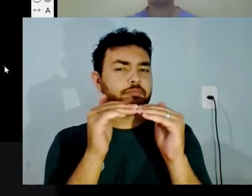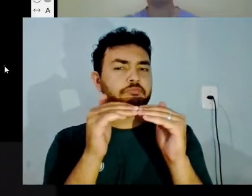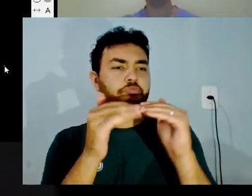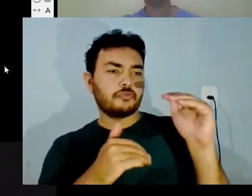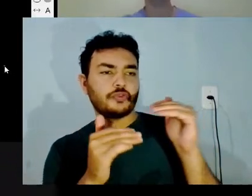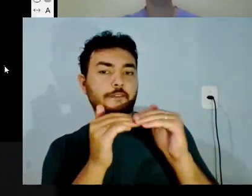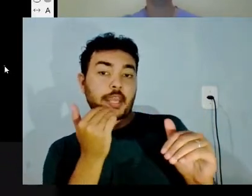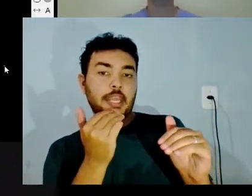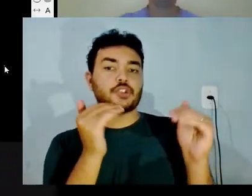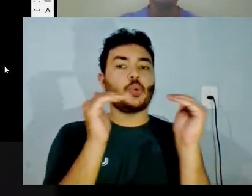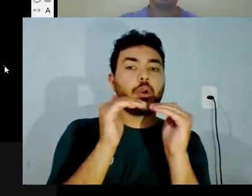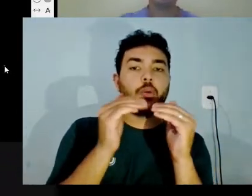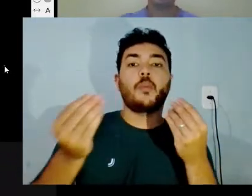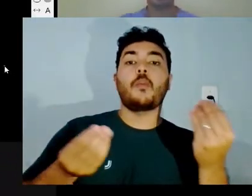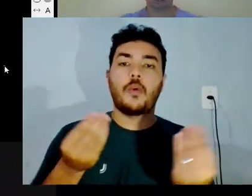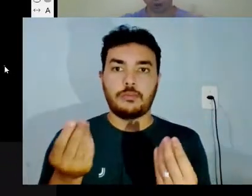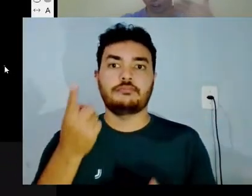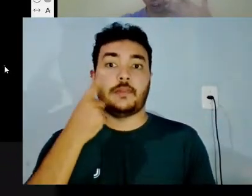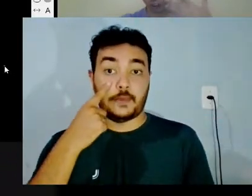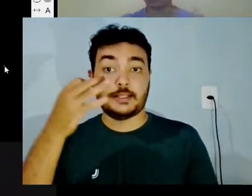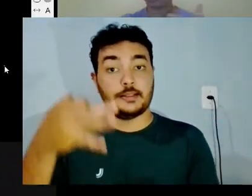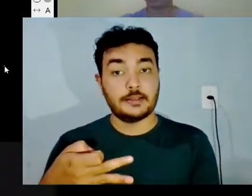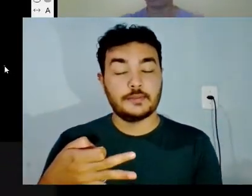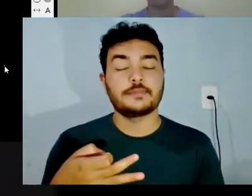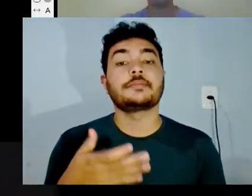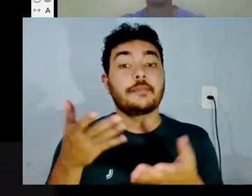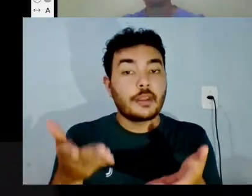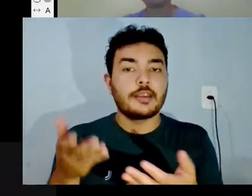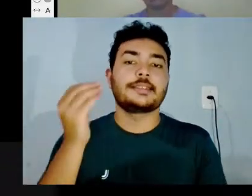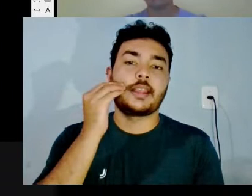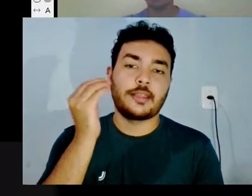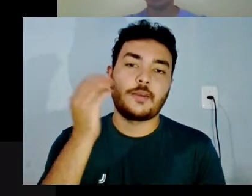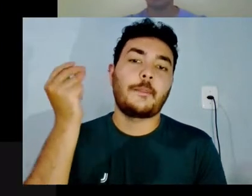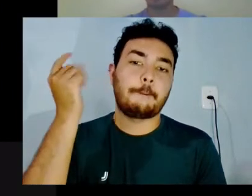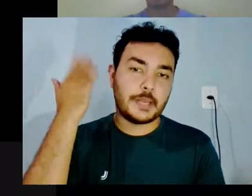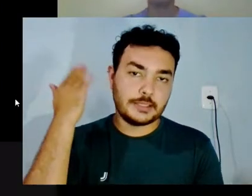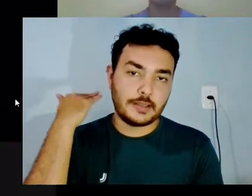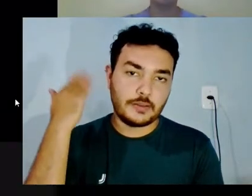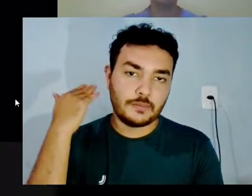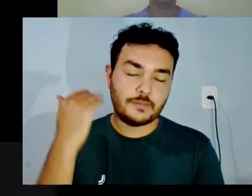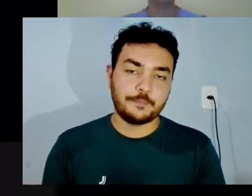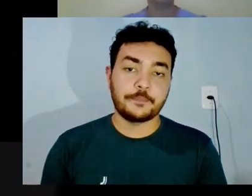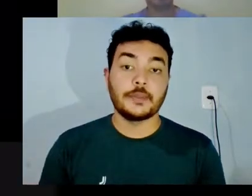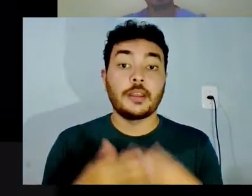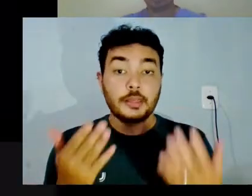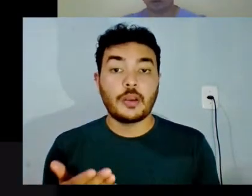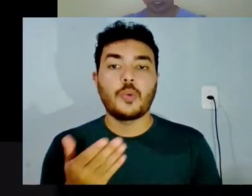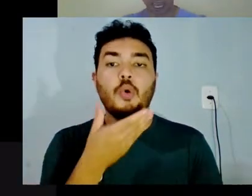ou igual, para a gente ver se o nosso raciocínio está certo. Isso foi o que eles tentaram explicar de acordo com a teoria. Então, eles